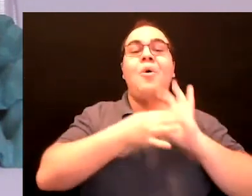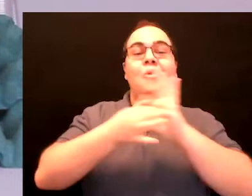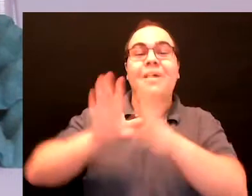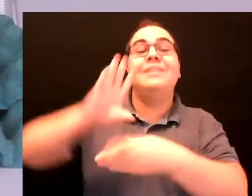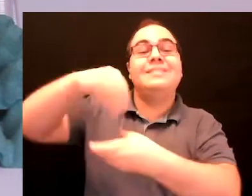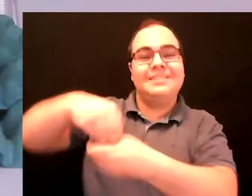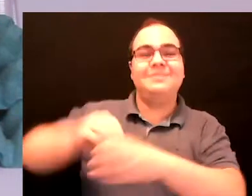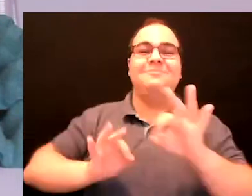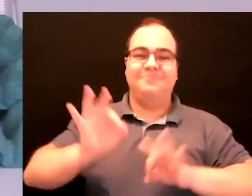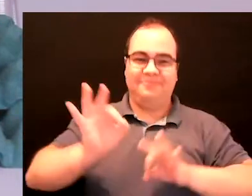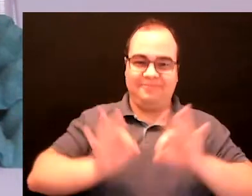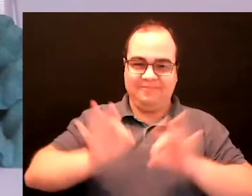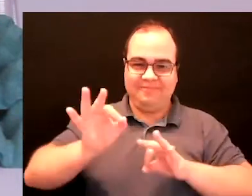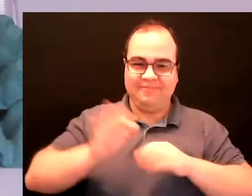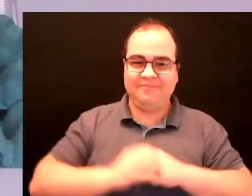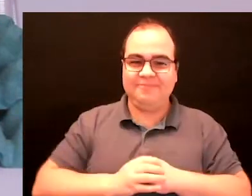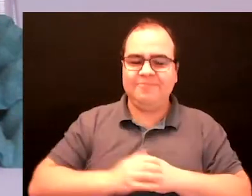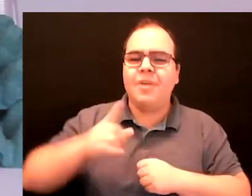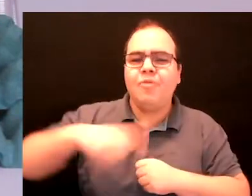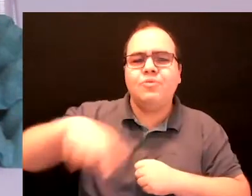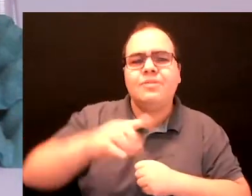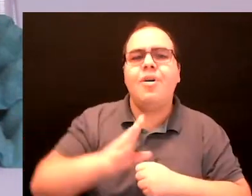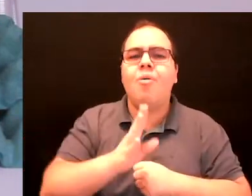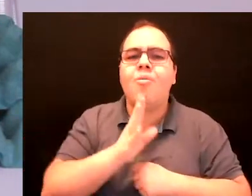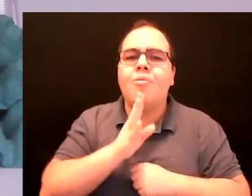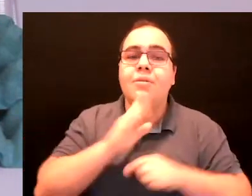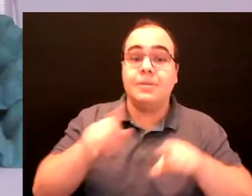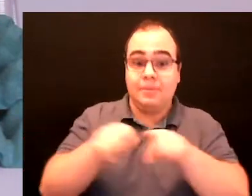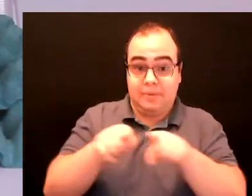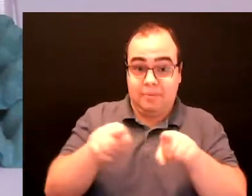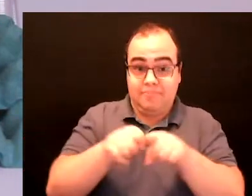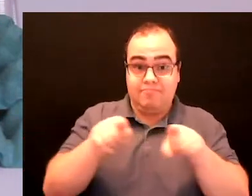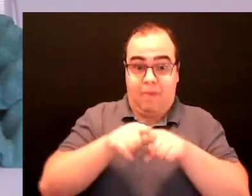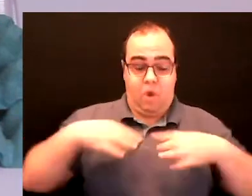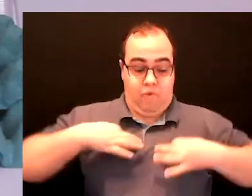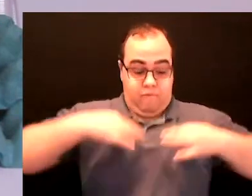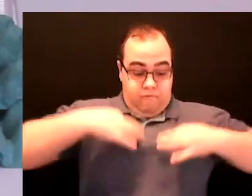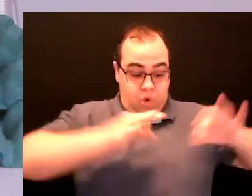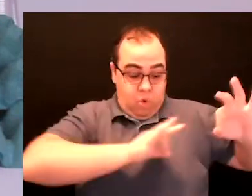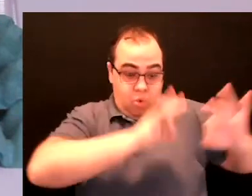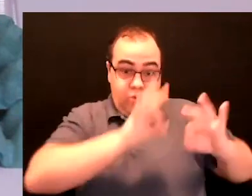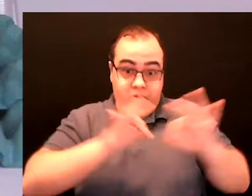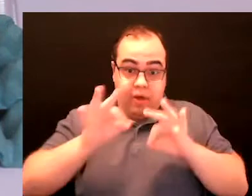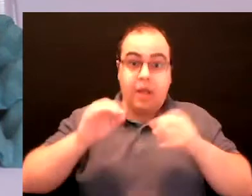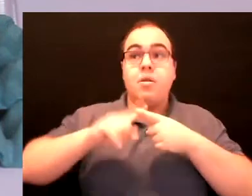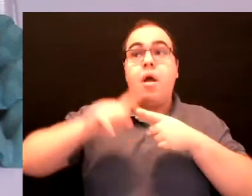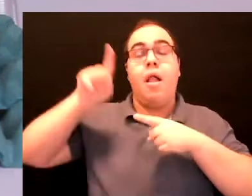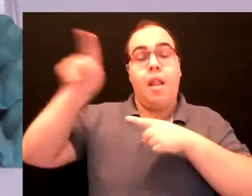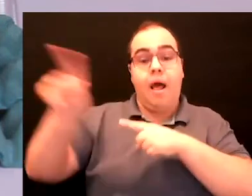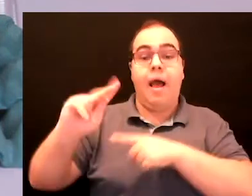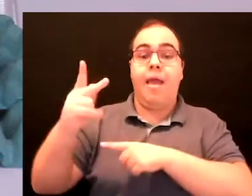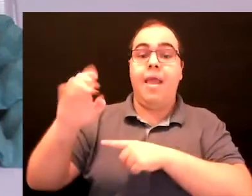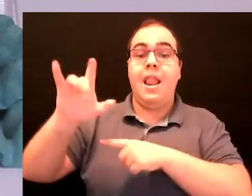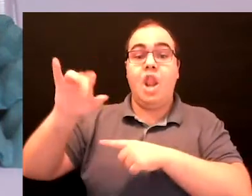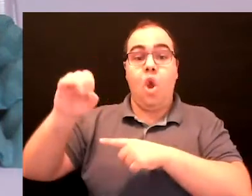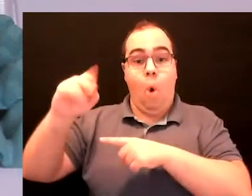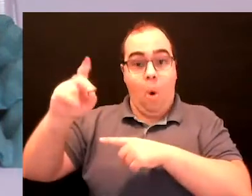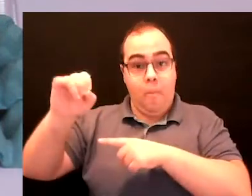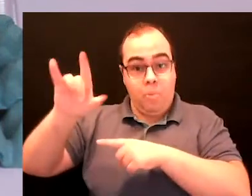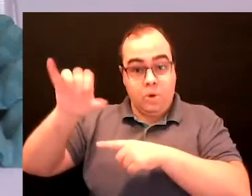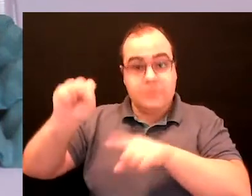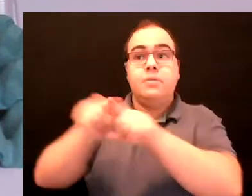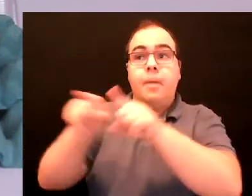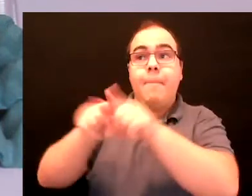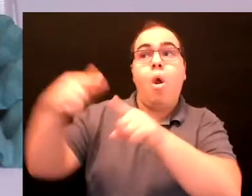projeto. Vocês conheceram também os figurinos que foram elaborados tanto por Heliópolis como por outras comunidades durante